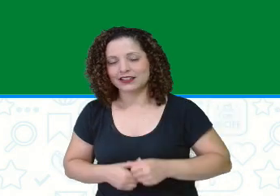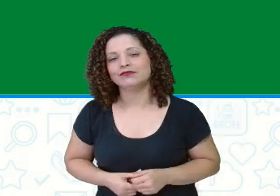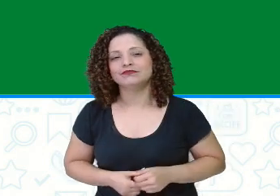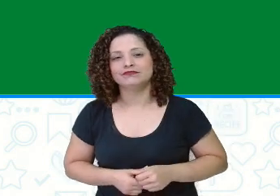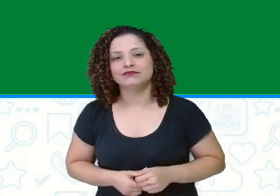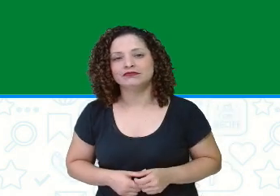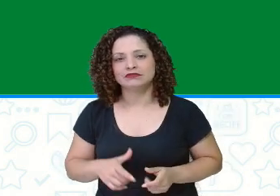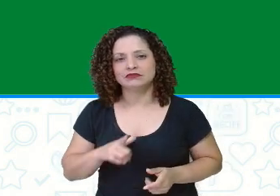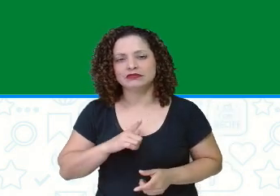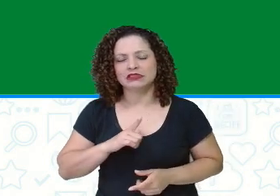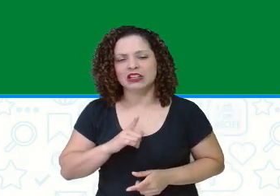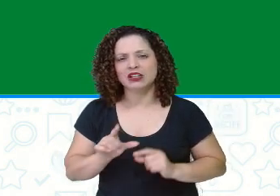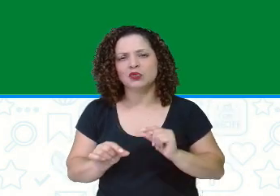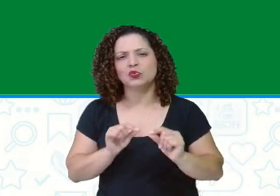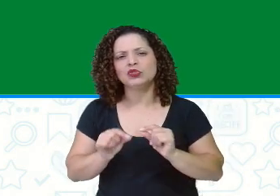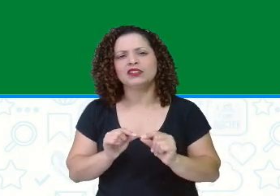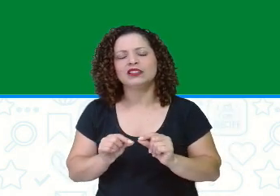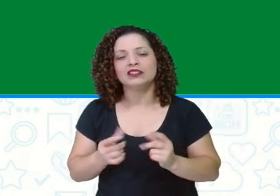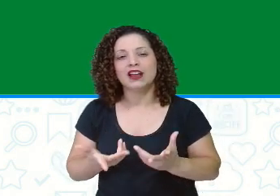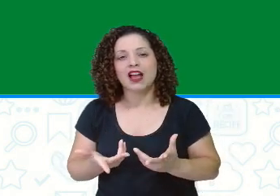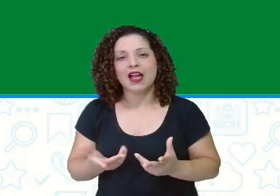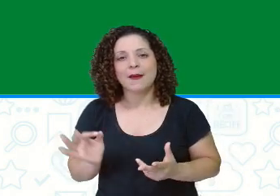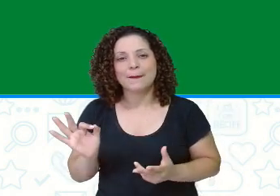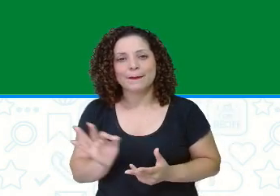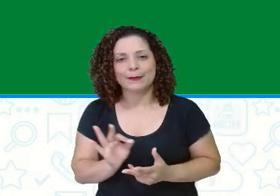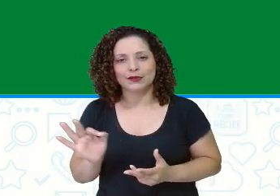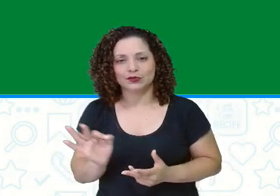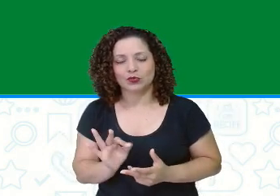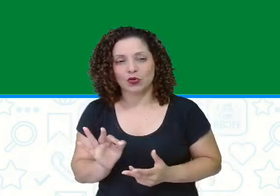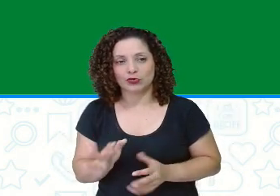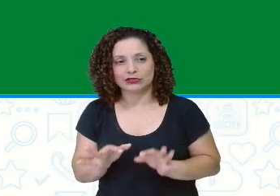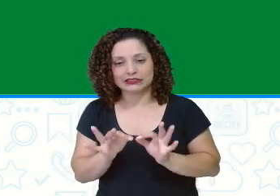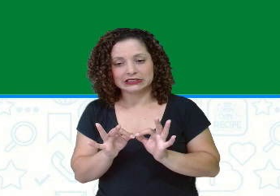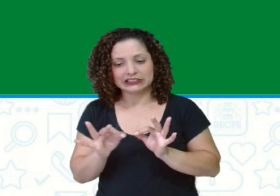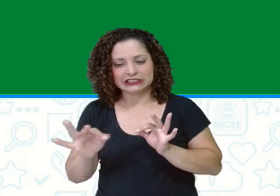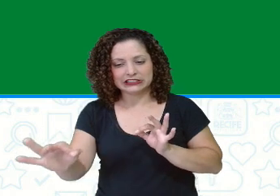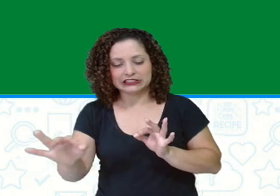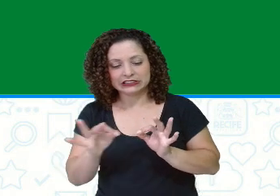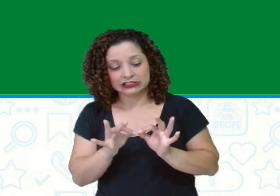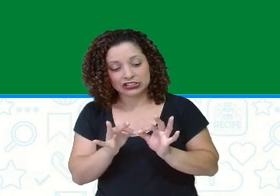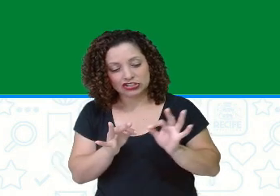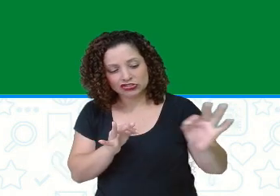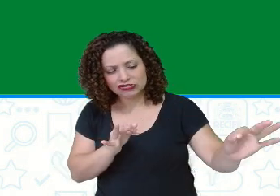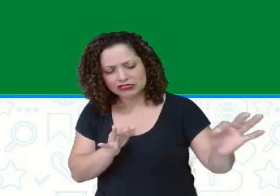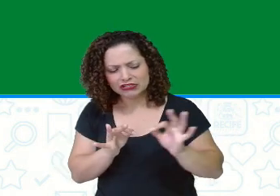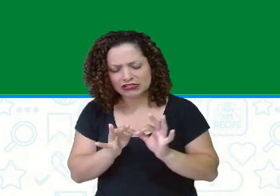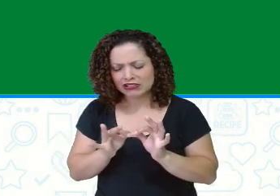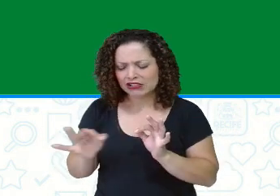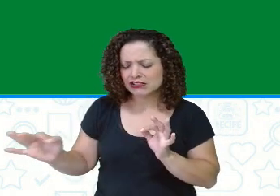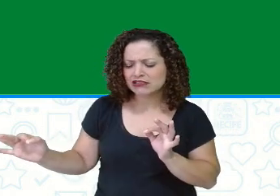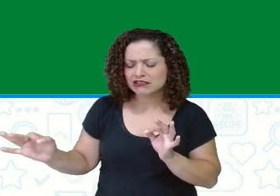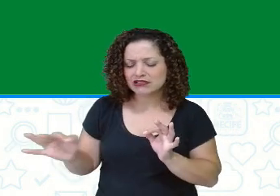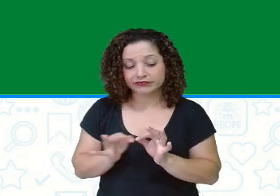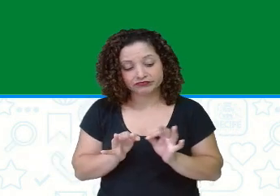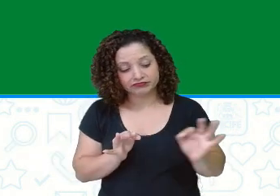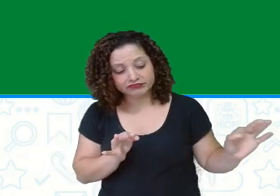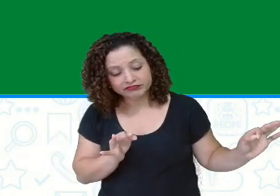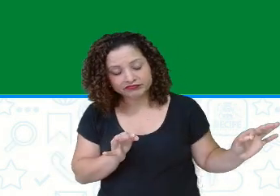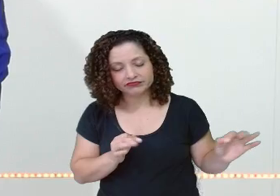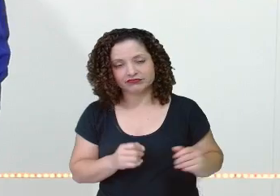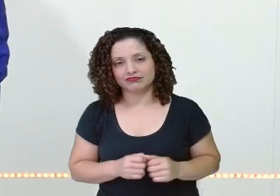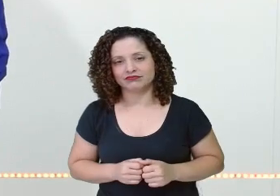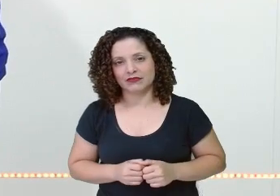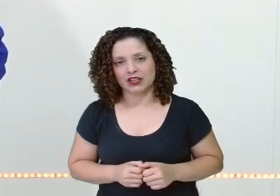com escalas, né, da distância, né, que vai ser olhada ali. É verdade, olha,